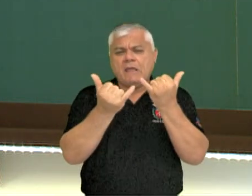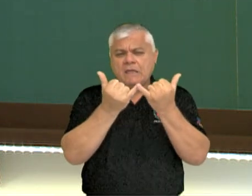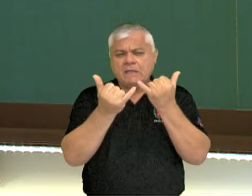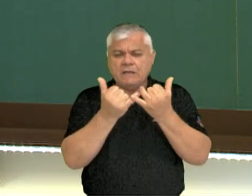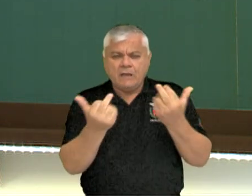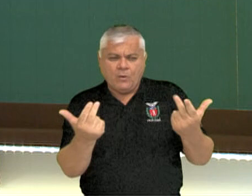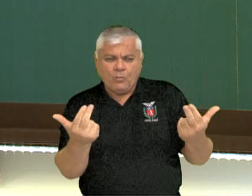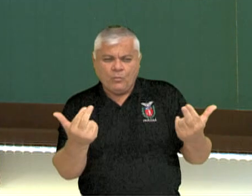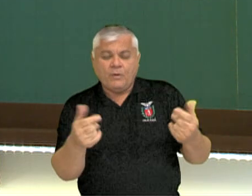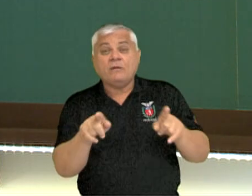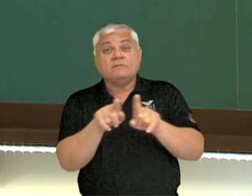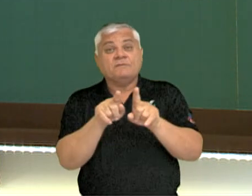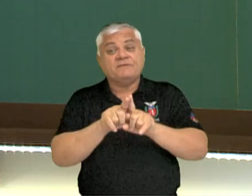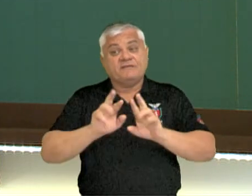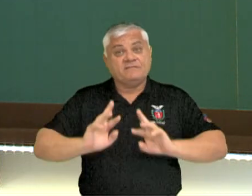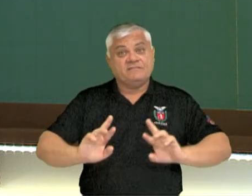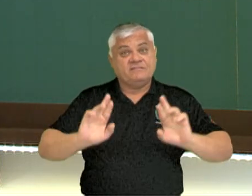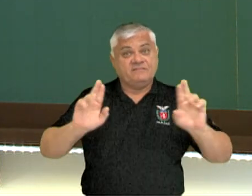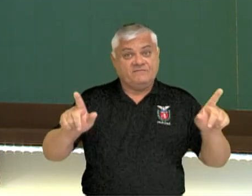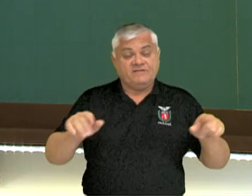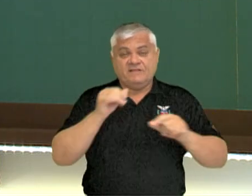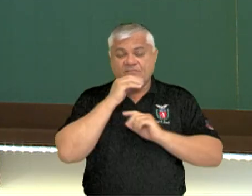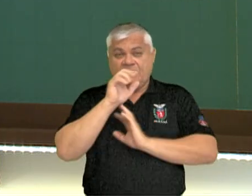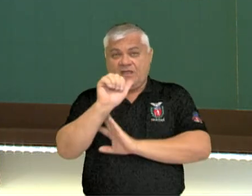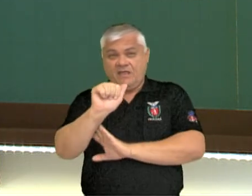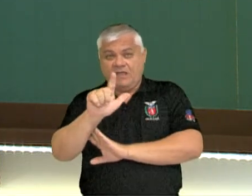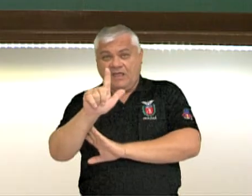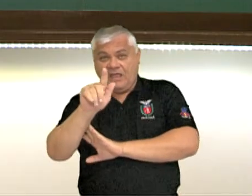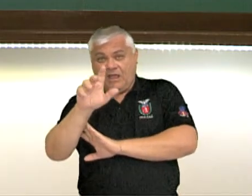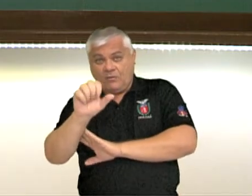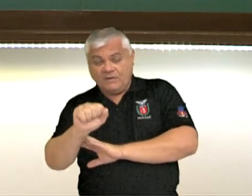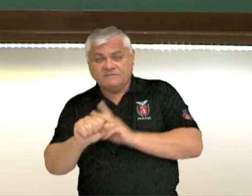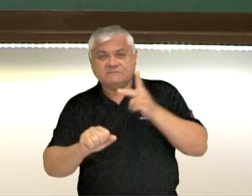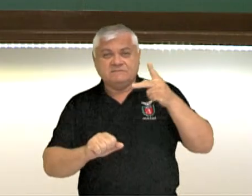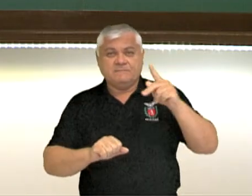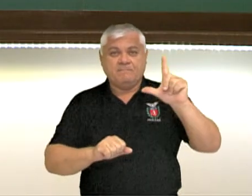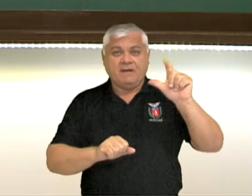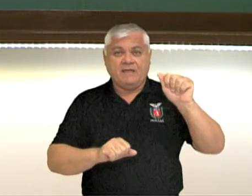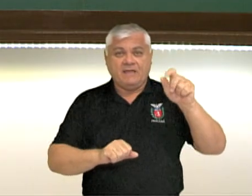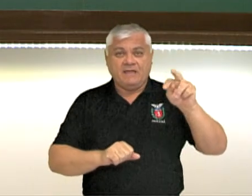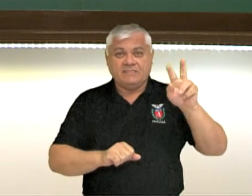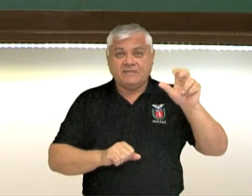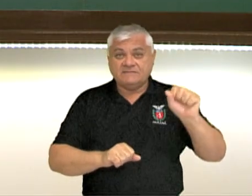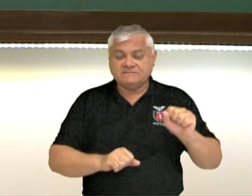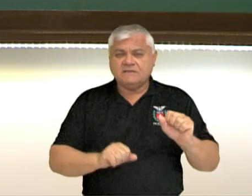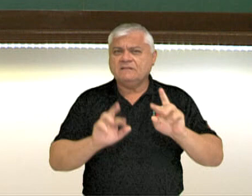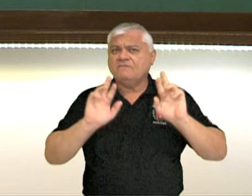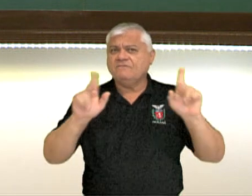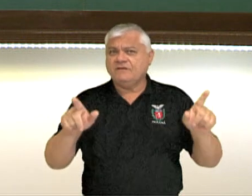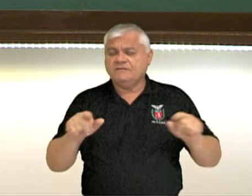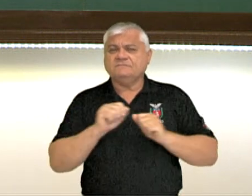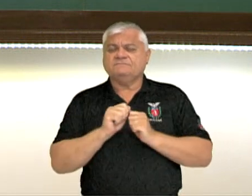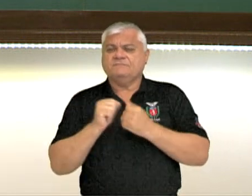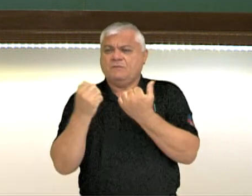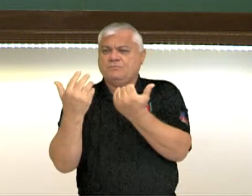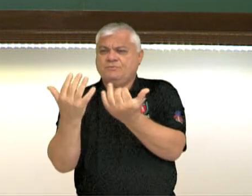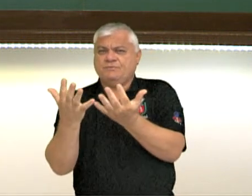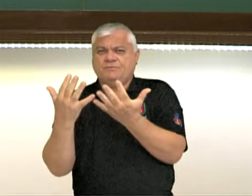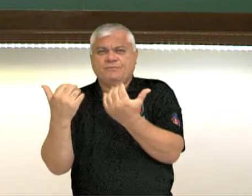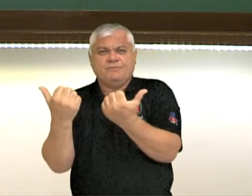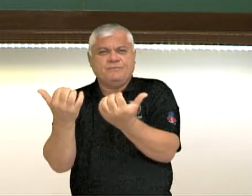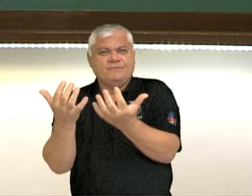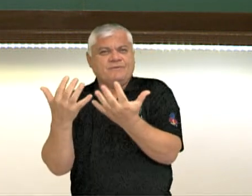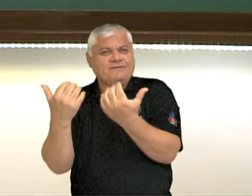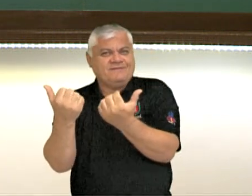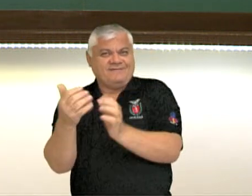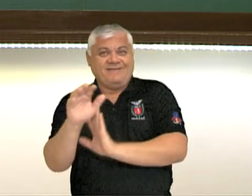diferenças entre algas e plantas. Pensem comigo no seguinte: as algas elas estão classificadas no